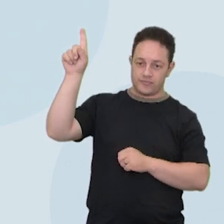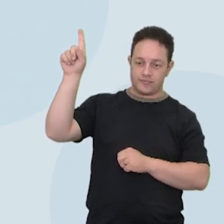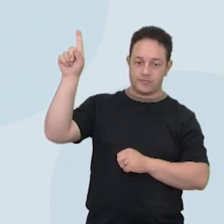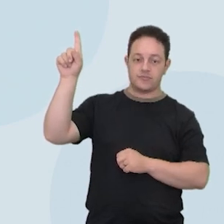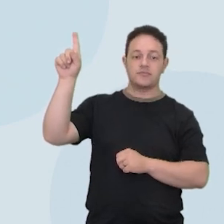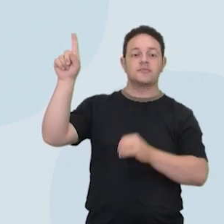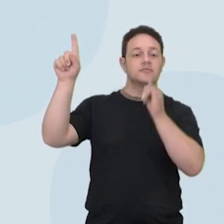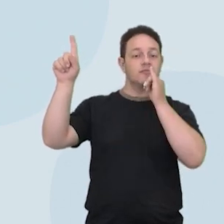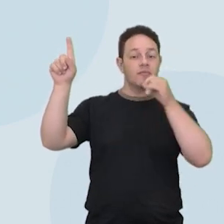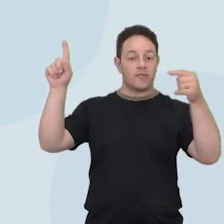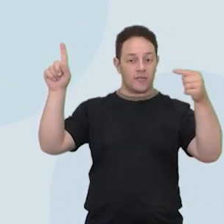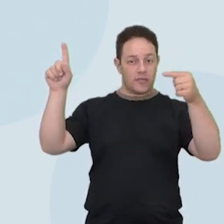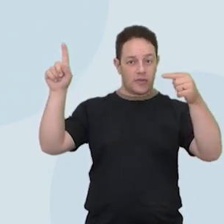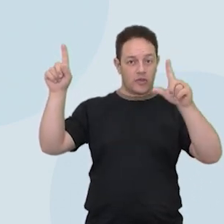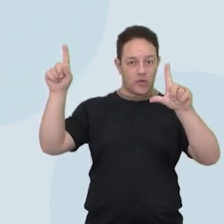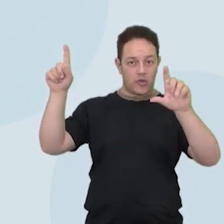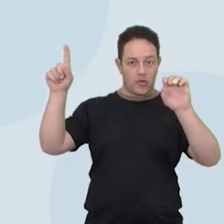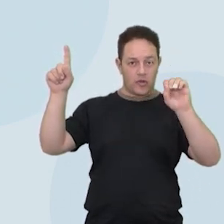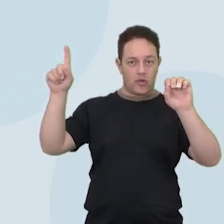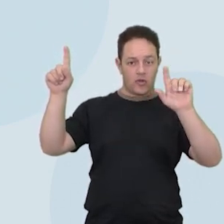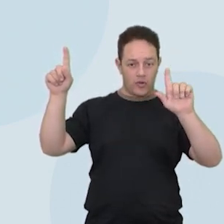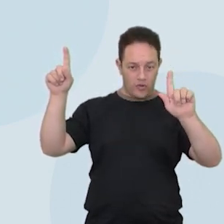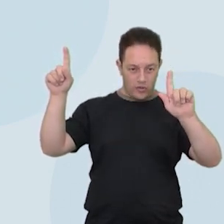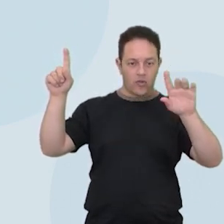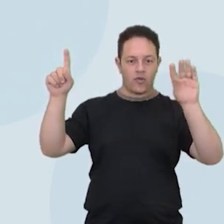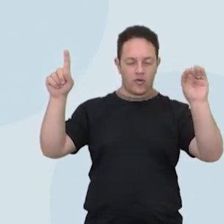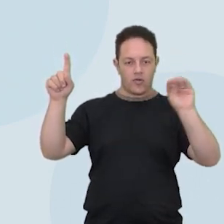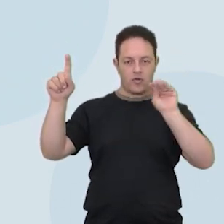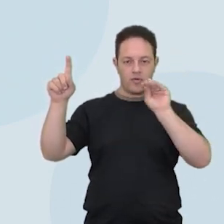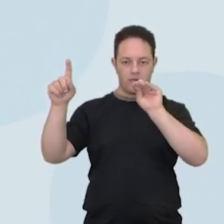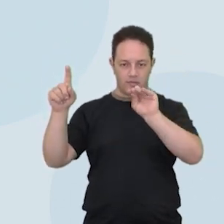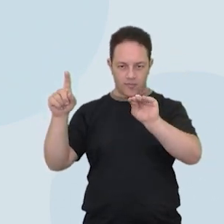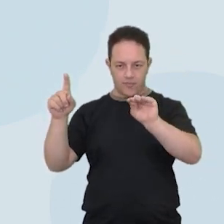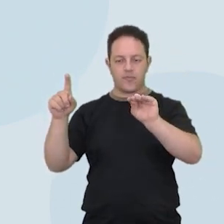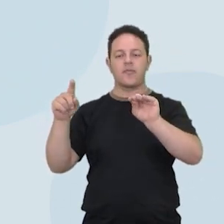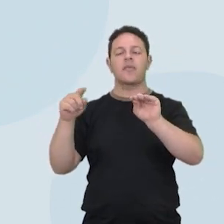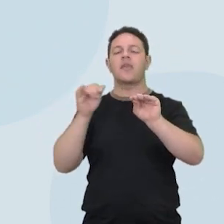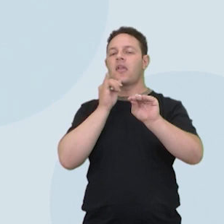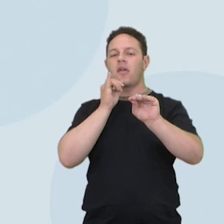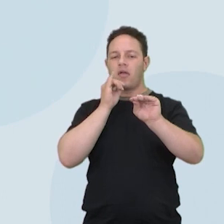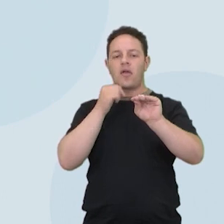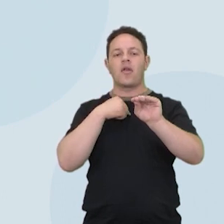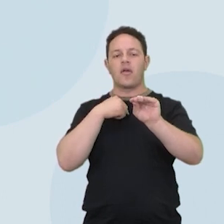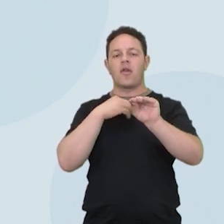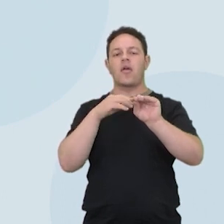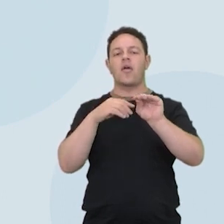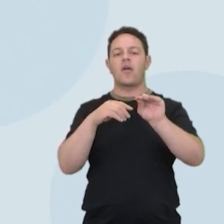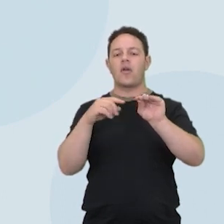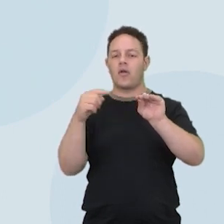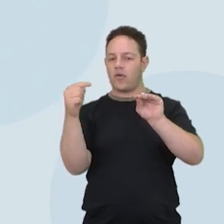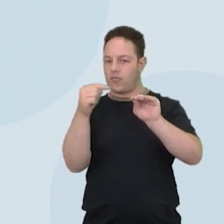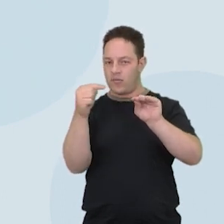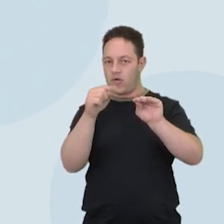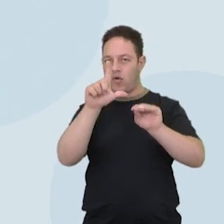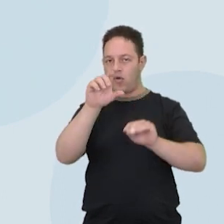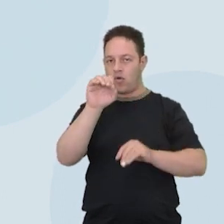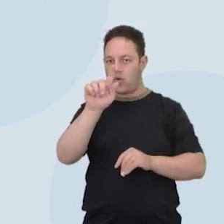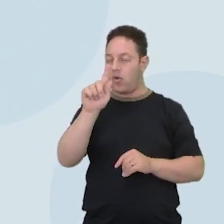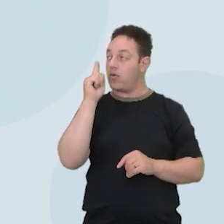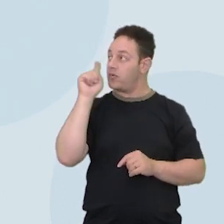menos log, que eu tô multiplicando o KW. Eu copiei o valor, gente, eu coloquei menos log. Vou colocar menos